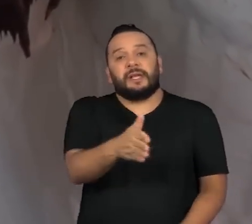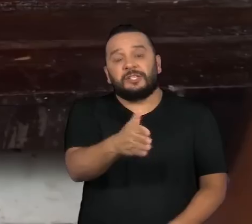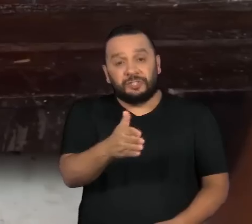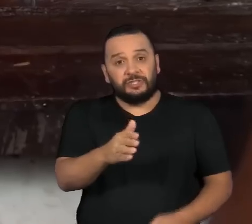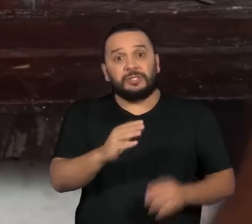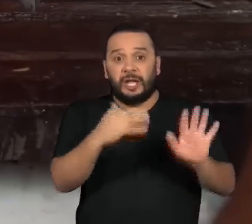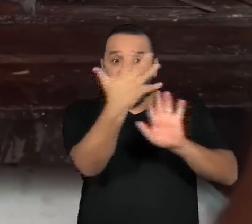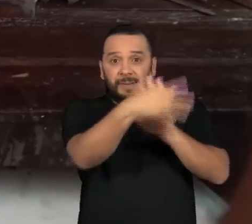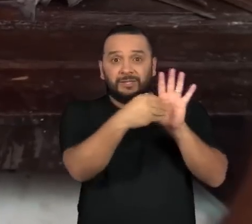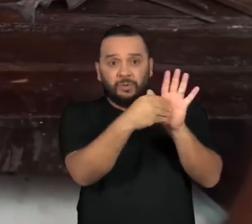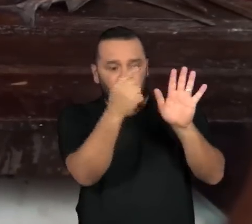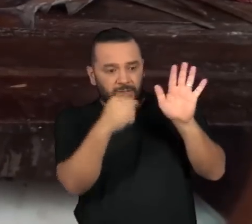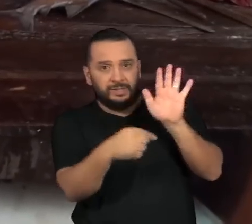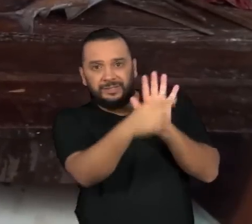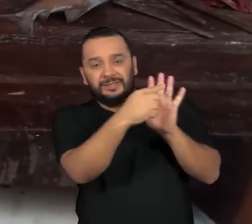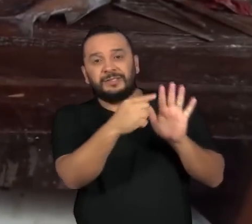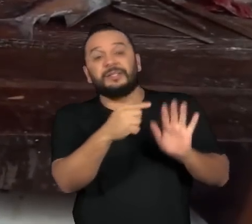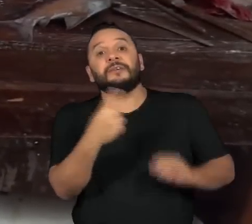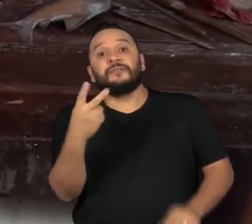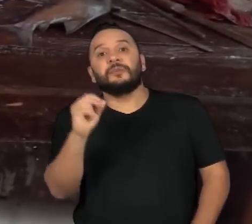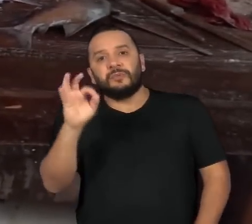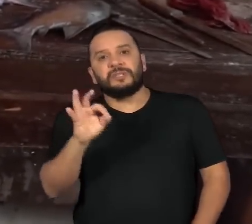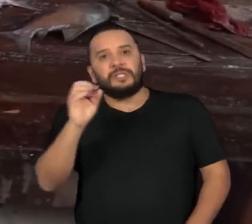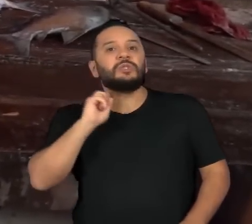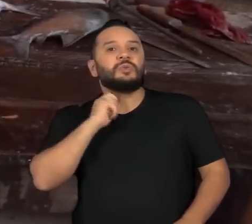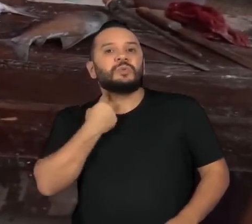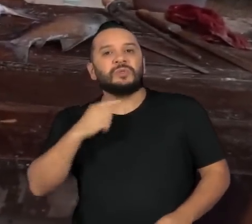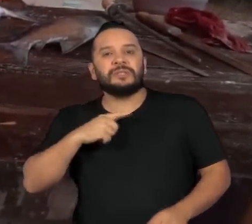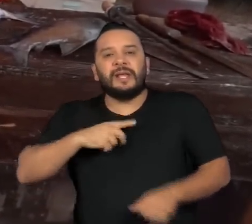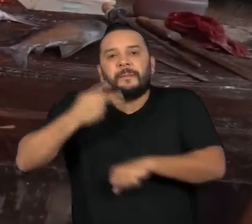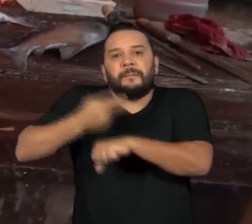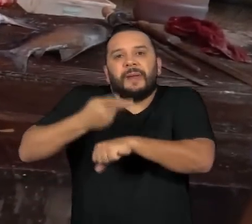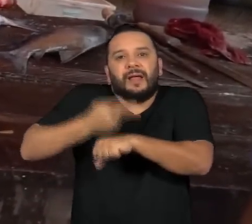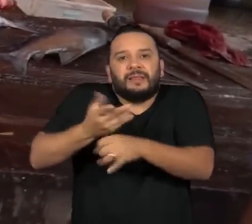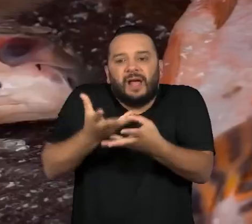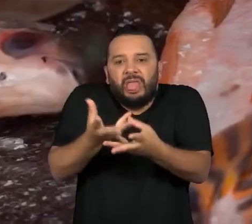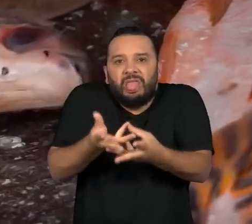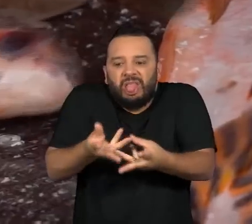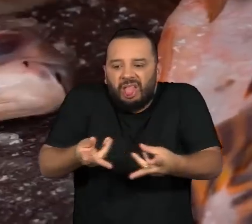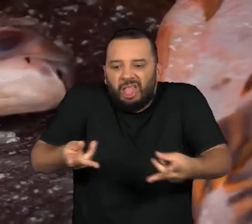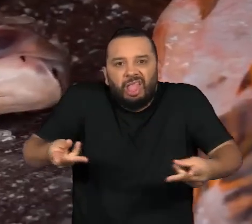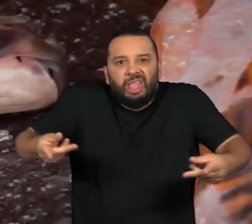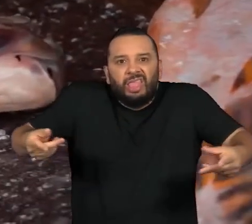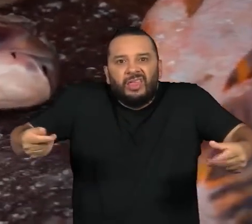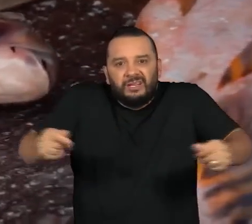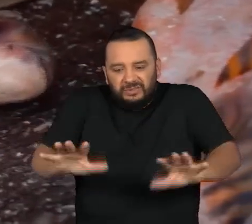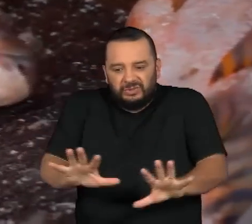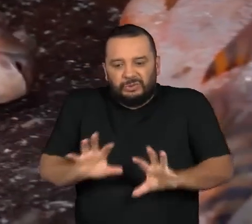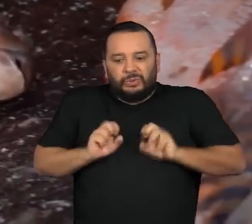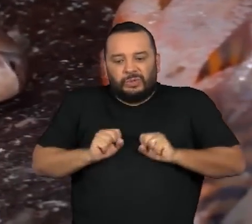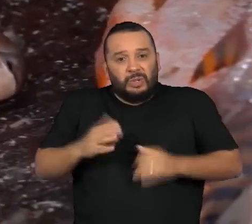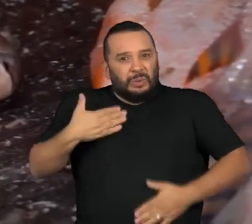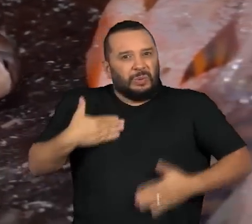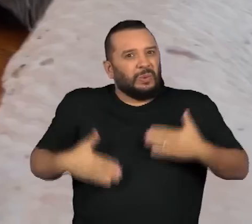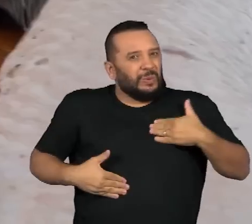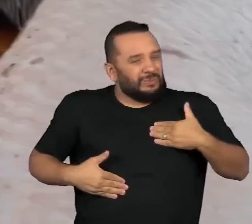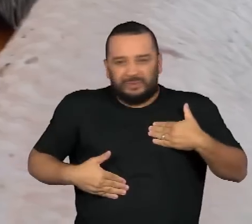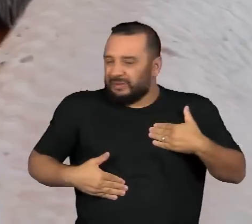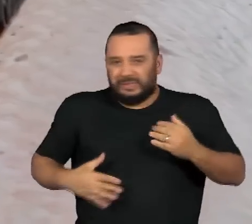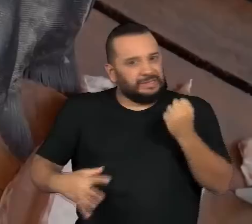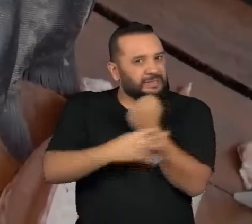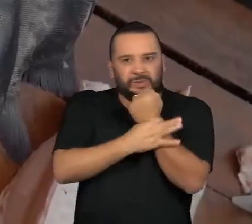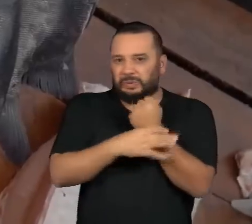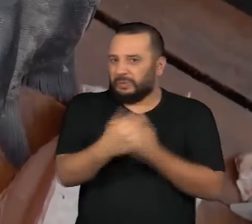Amazônia estão contaminados por mercúrio. Os níveis de concentração acima dos limites seguros para a saúde